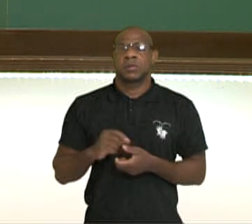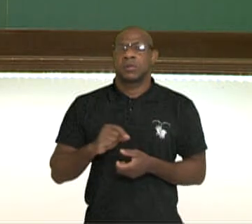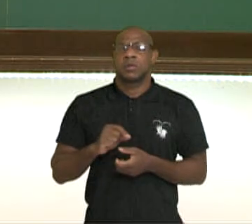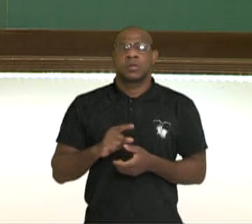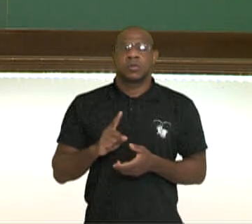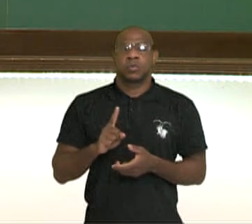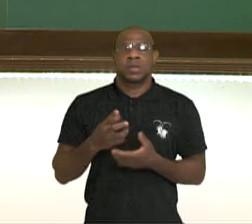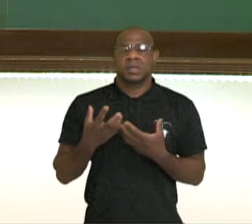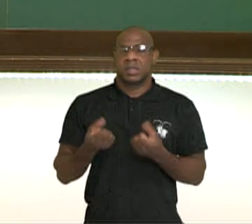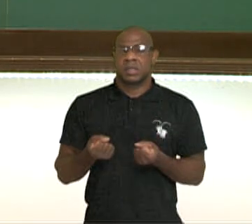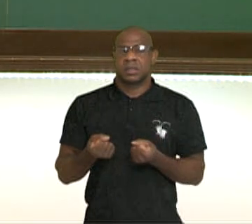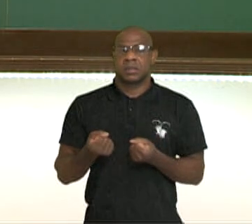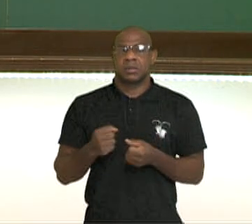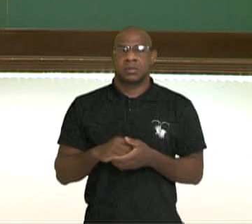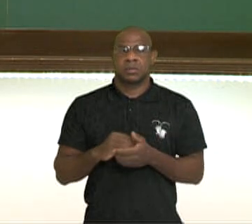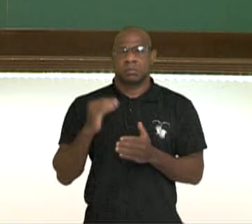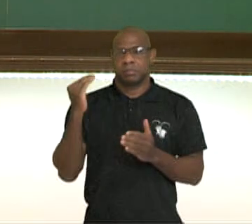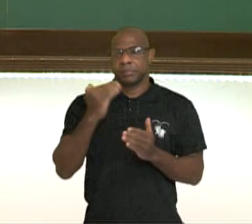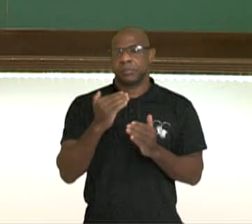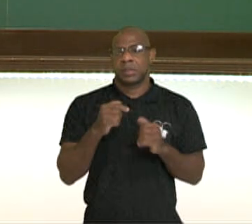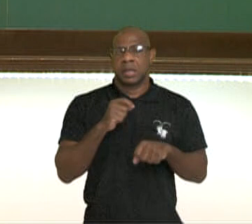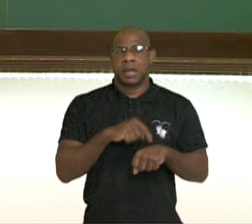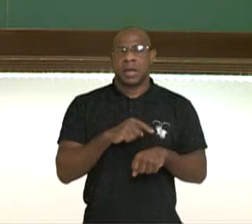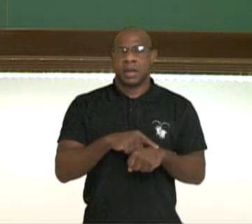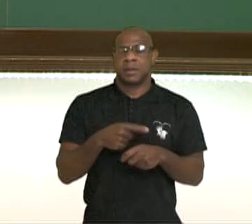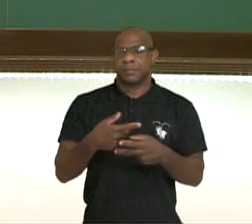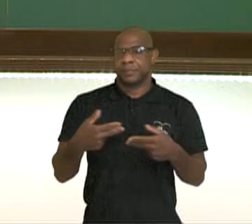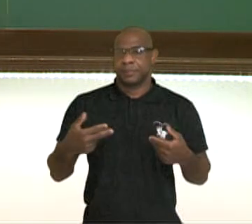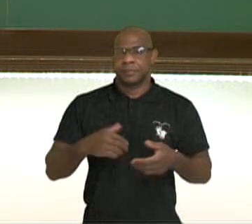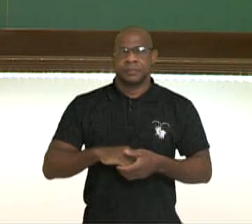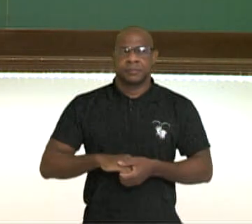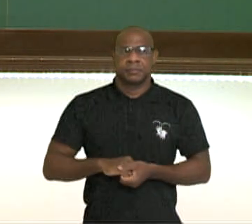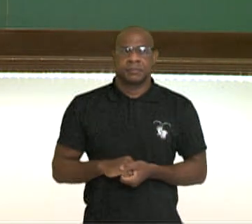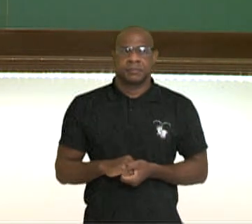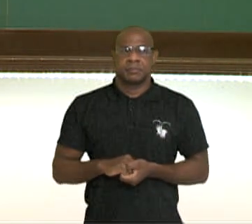né? Ahorro de la calefacción, por exemplo,